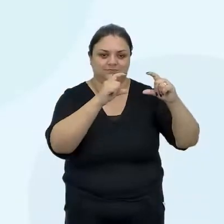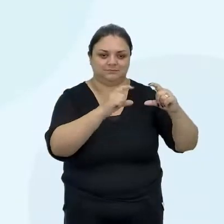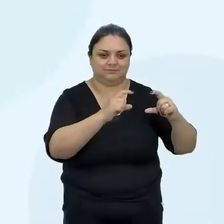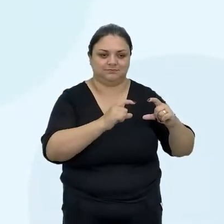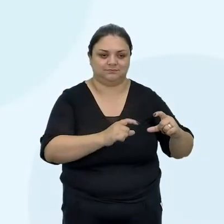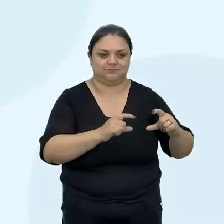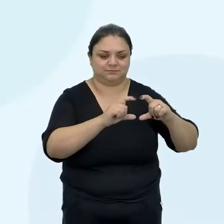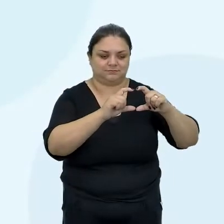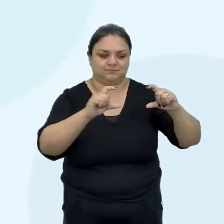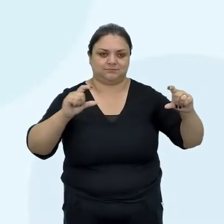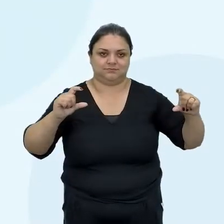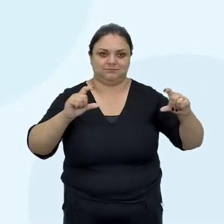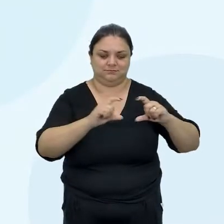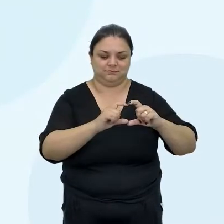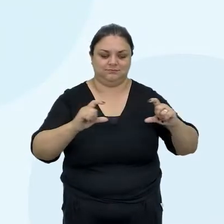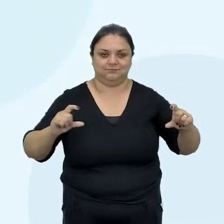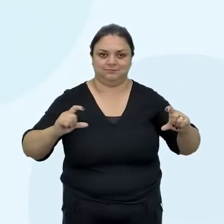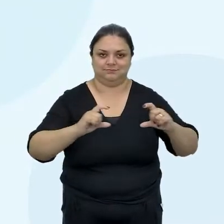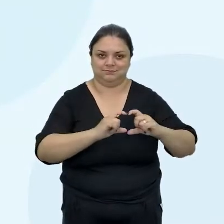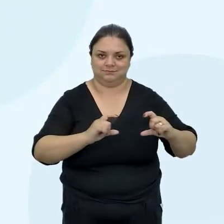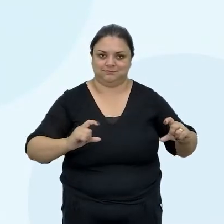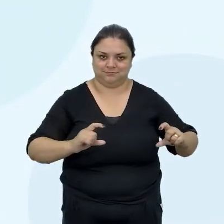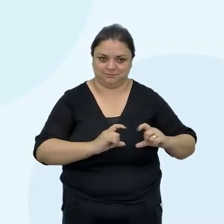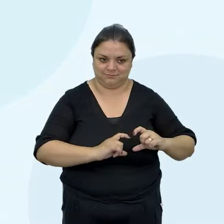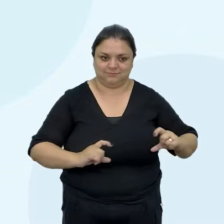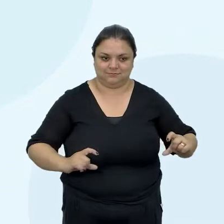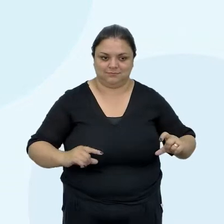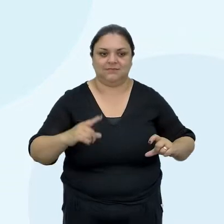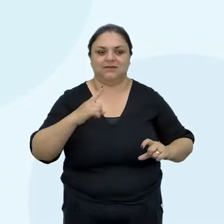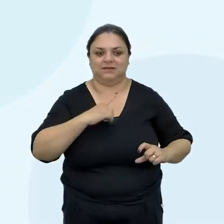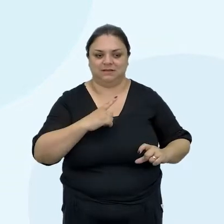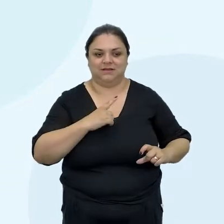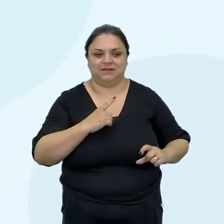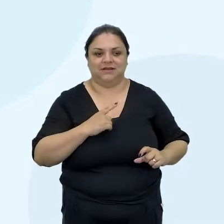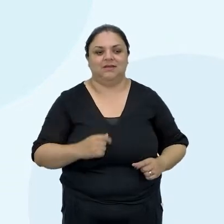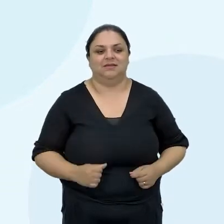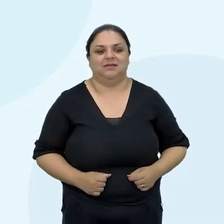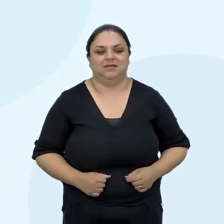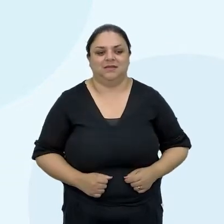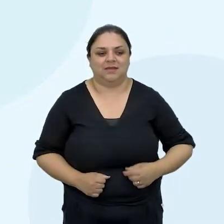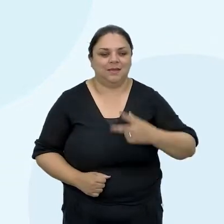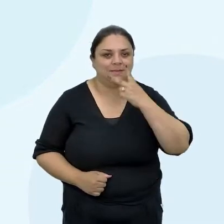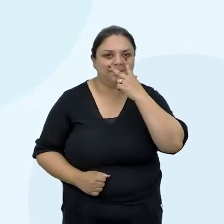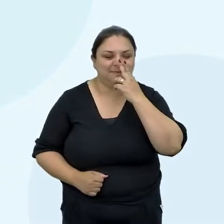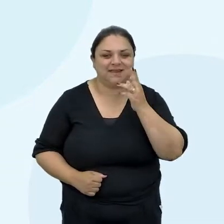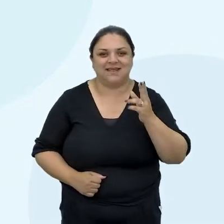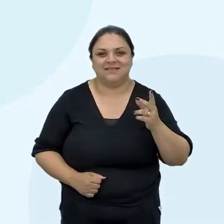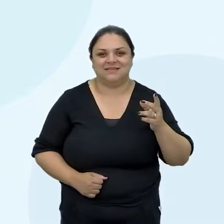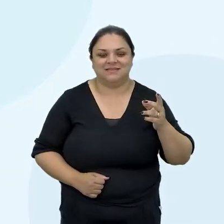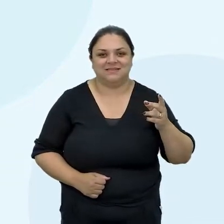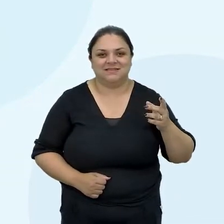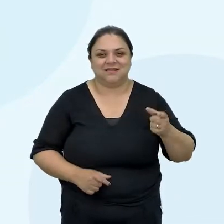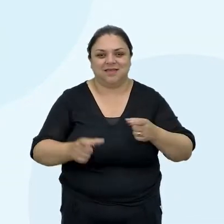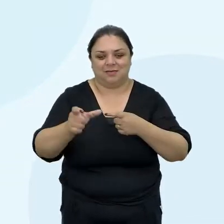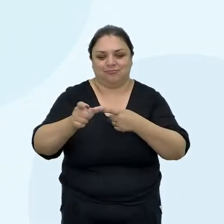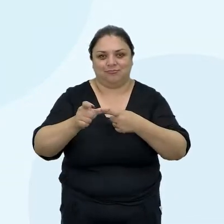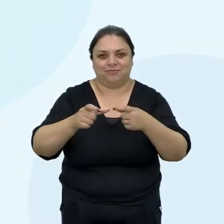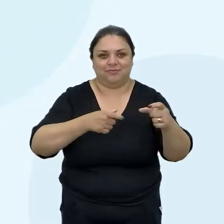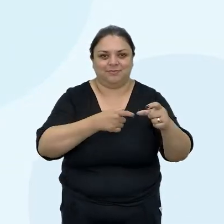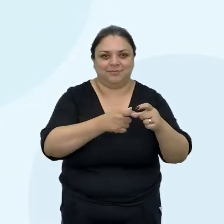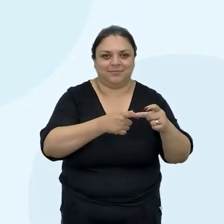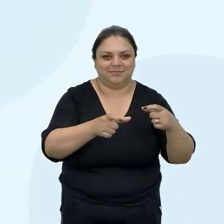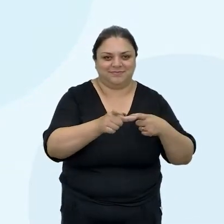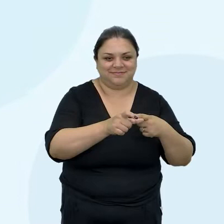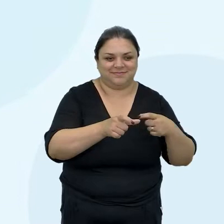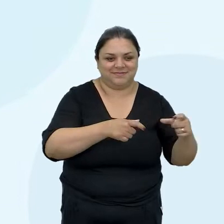são compridinhas assim na horizontal. E elas têm um dentinho tipo do lado... quebra-cabeça, que encaixa uma peça na outra. Isso, tem um